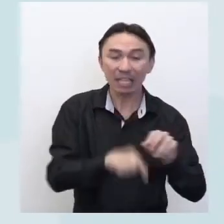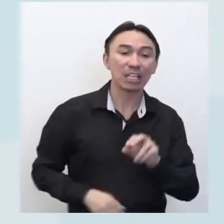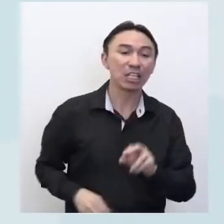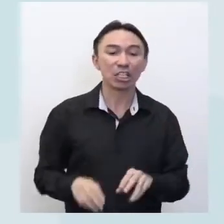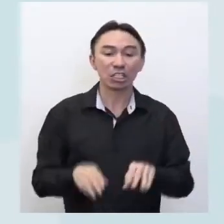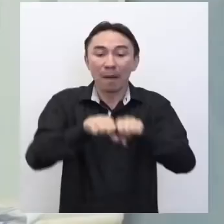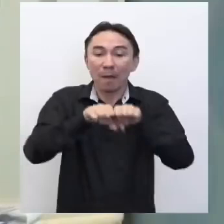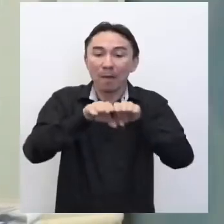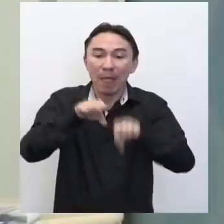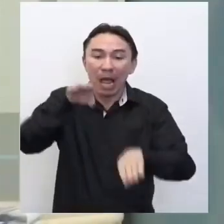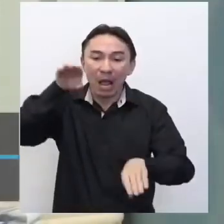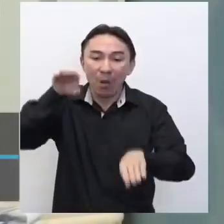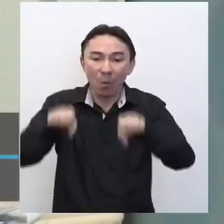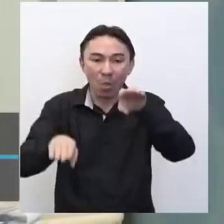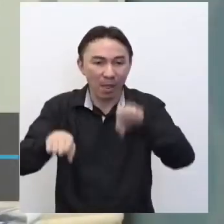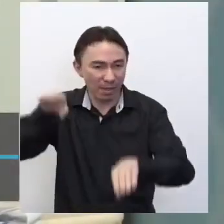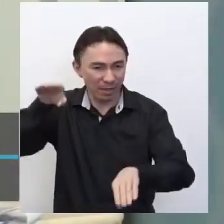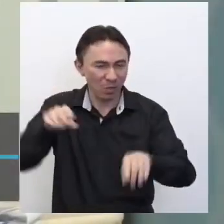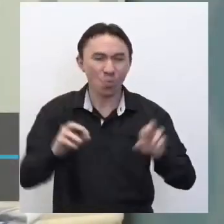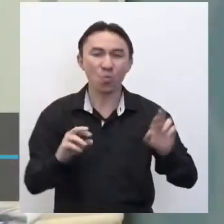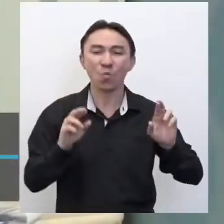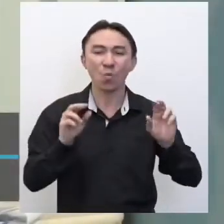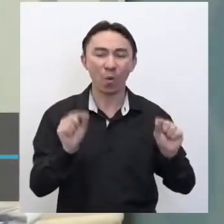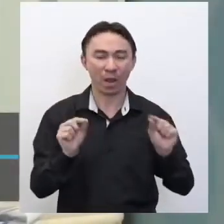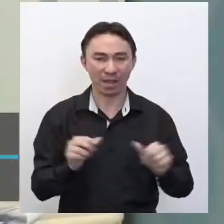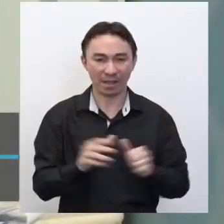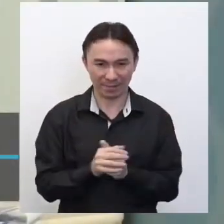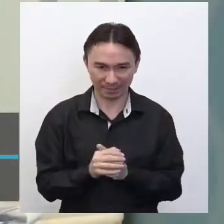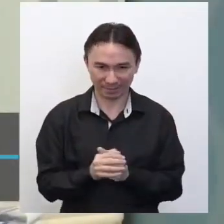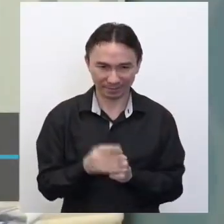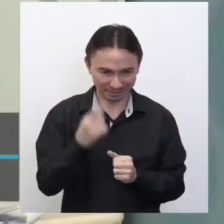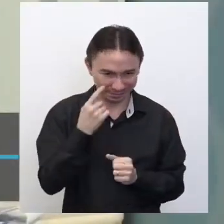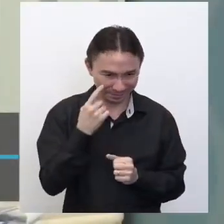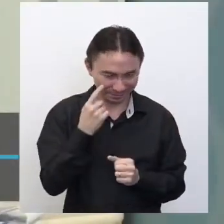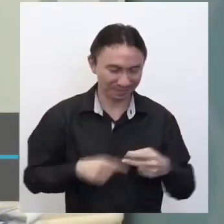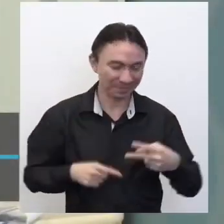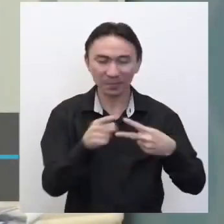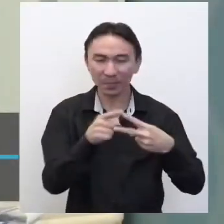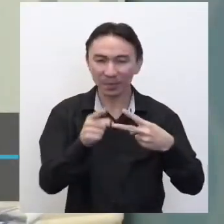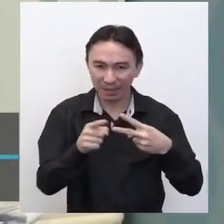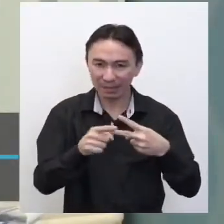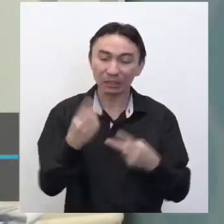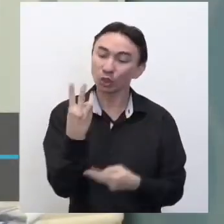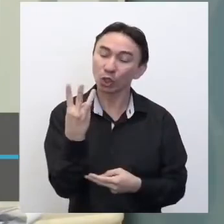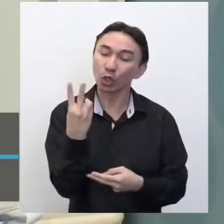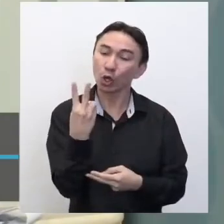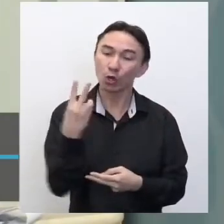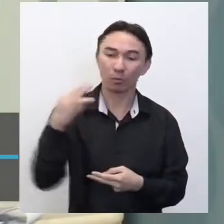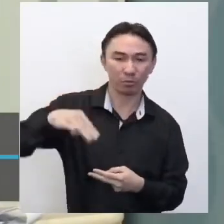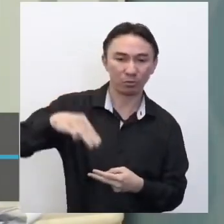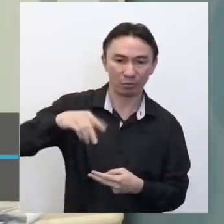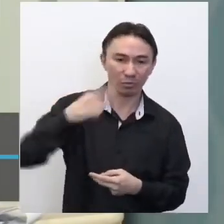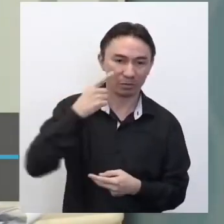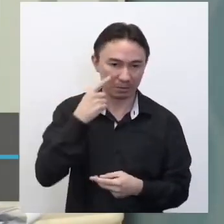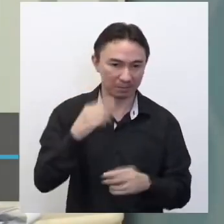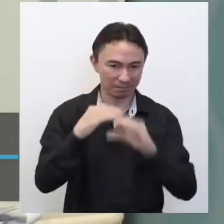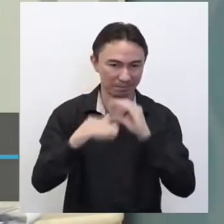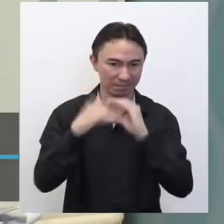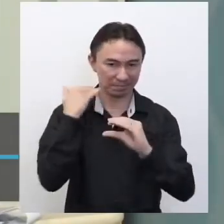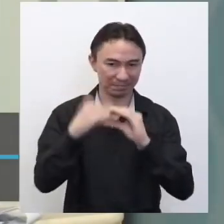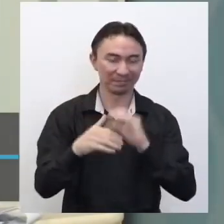mais ou menos desses conceitos? Vamos ver se vocês conseguem lembrar? 2 minutinhos para pôr aí no chat, a gente já se encontra.